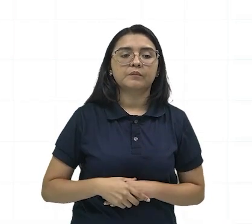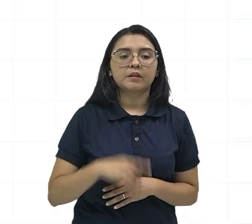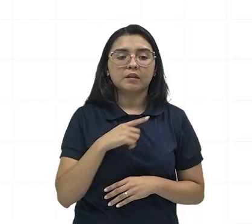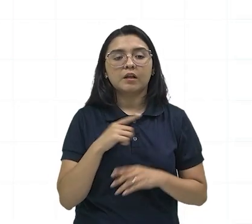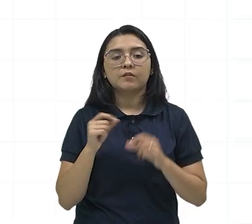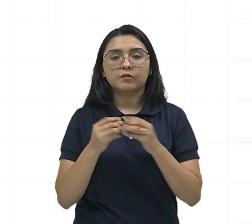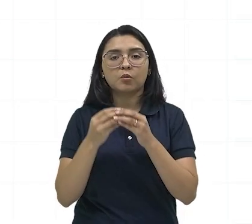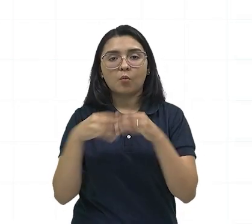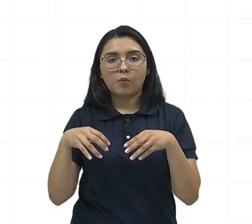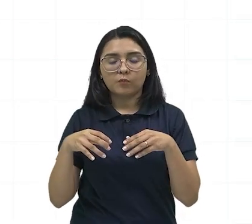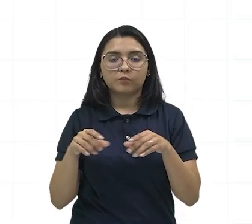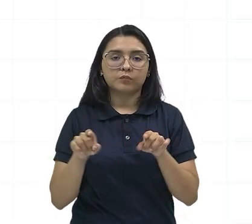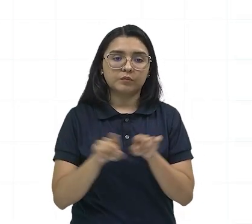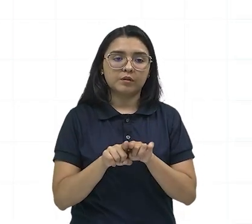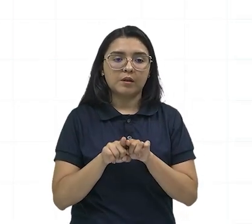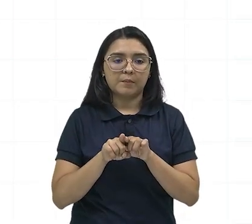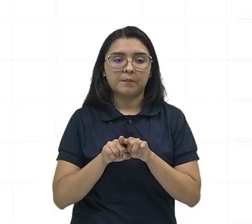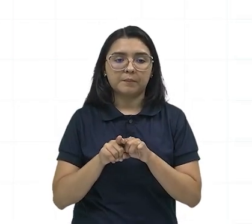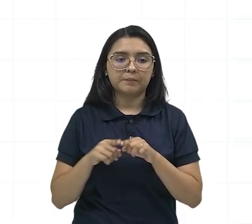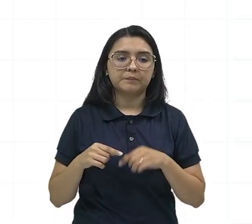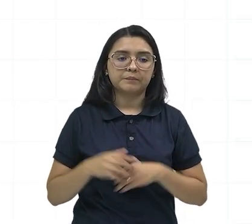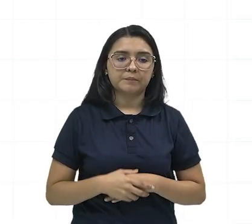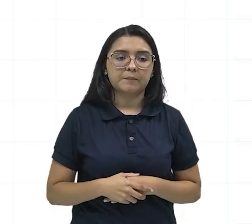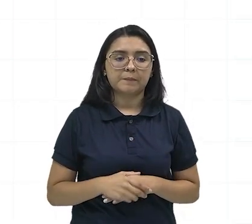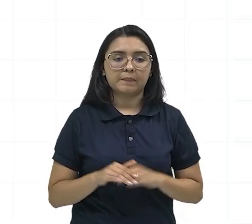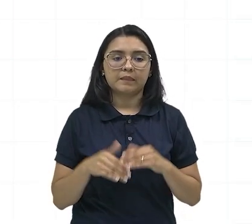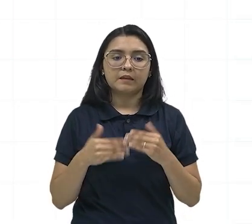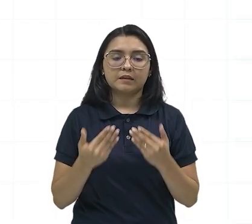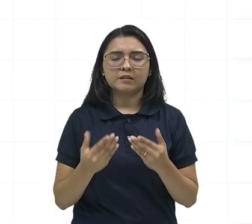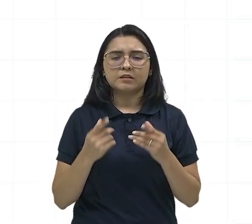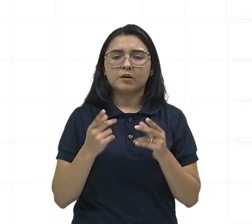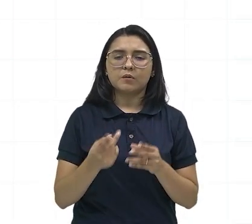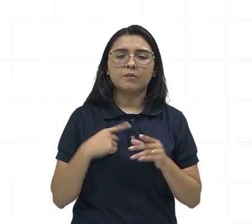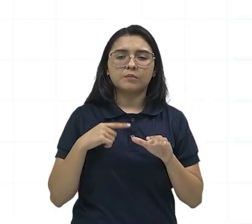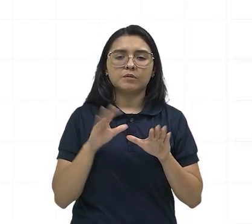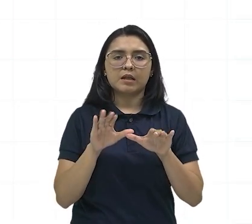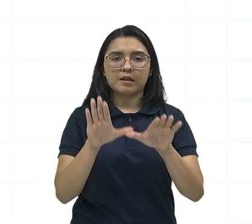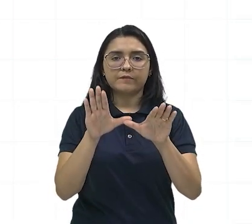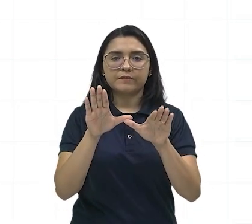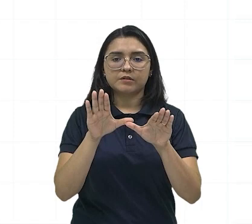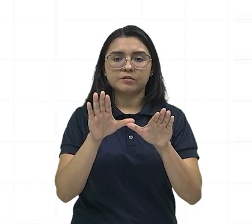ovíparas. Essas aves, como vocês estão vendo aí,